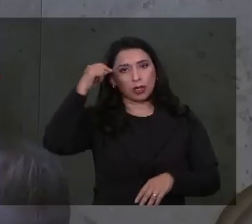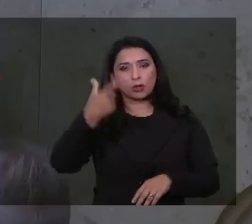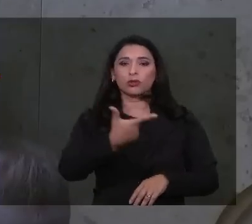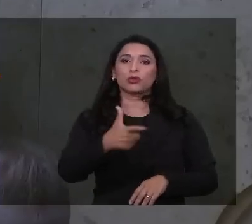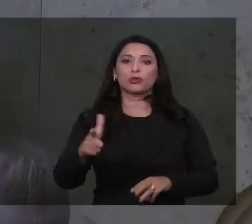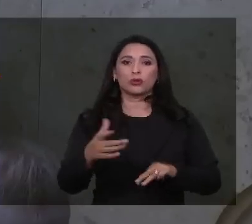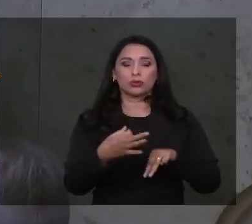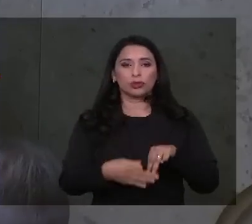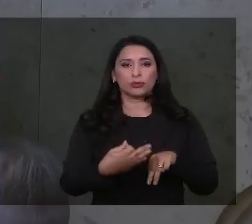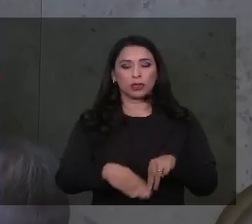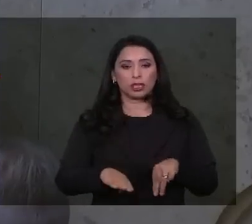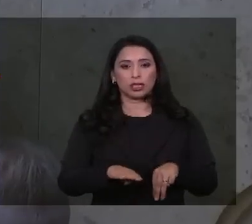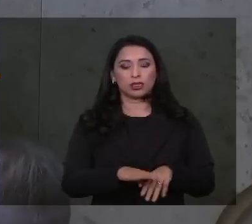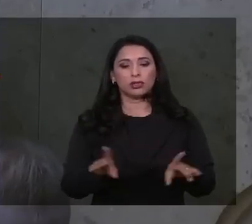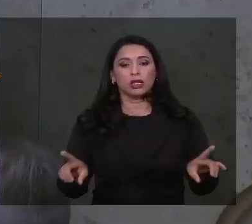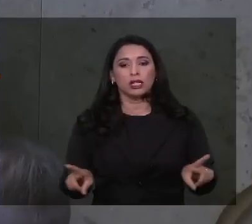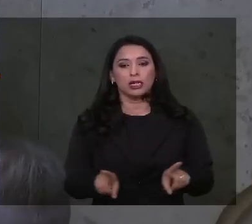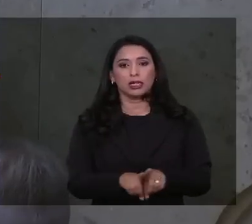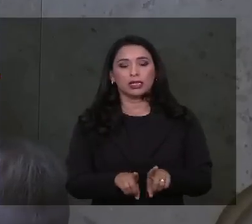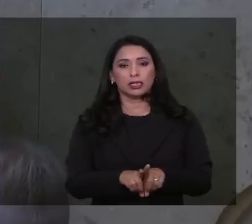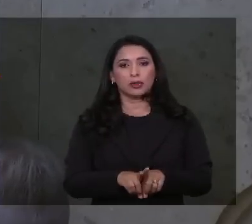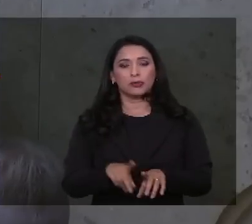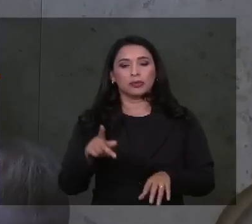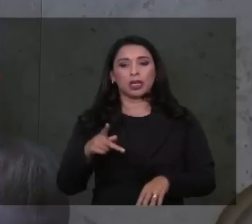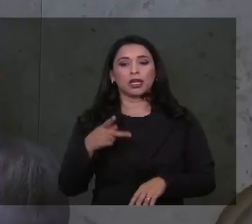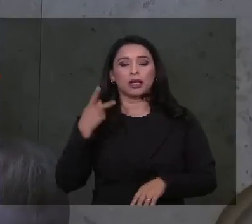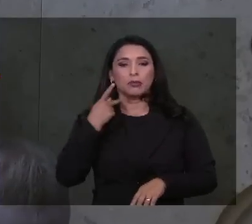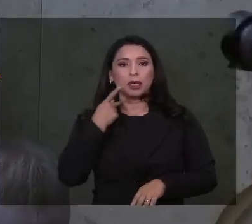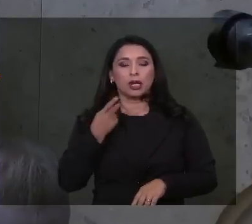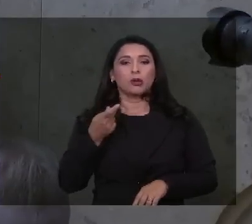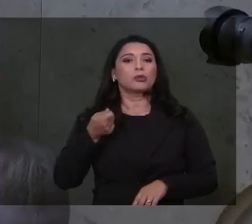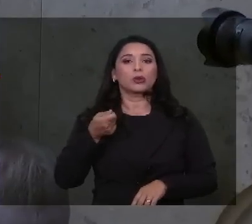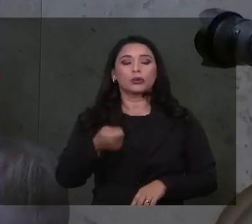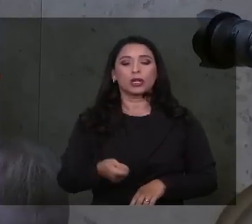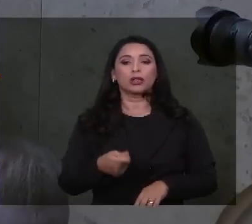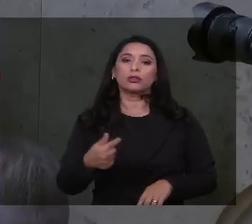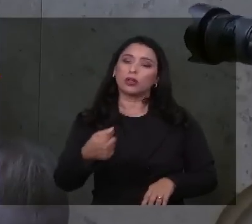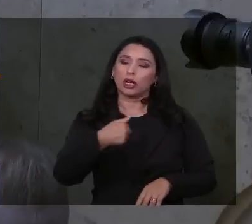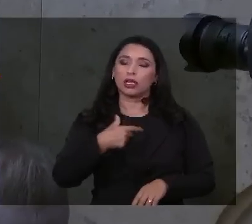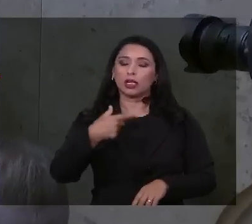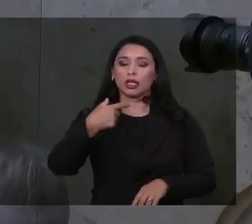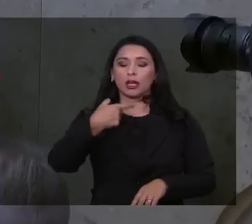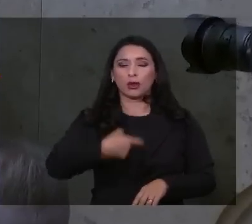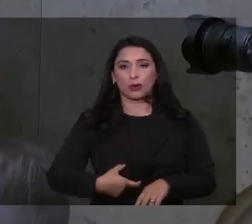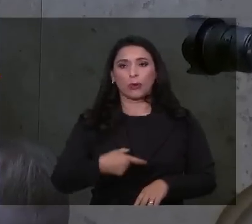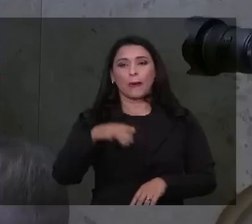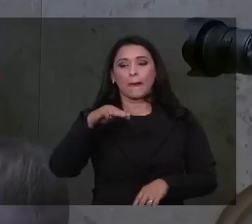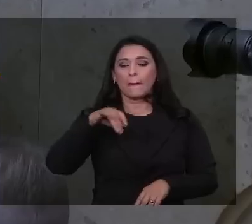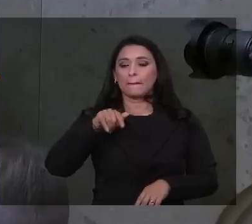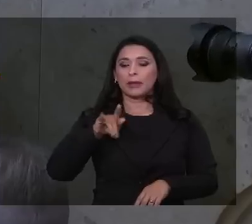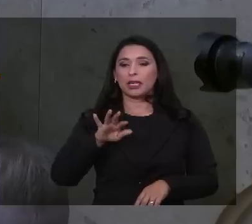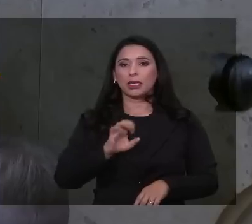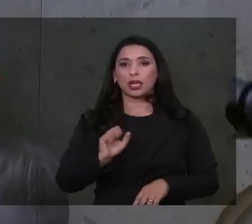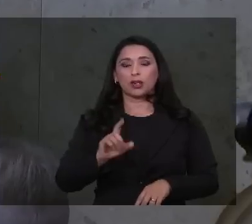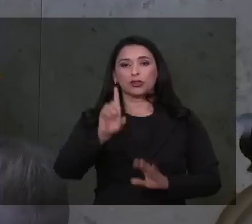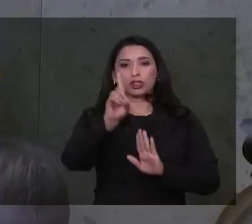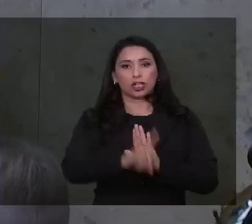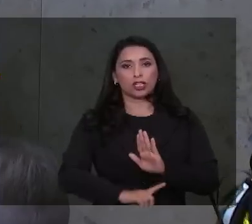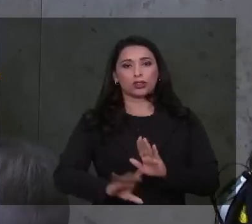Federal, pela senhora procuradora-geral da República Interina e por mim, Miguel Piazzi, diretor-geral da